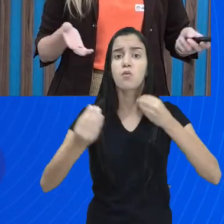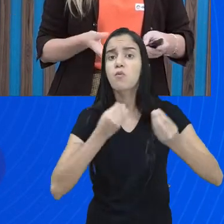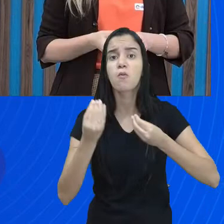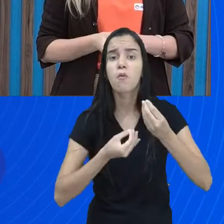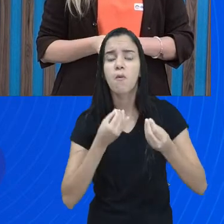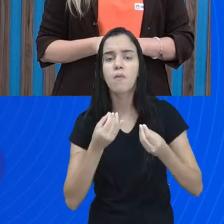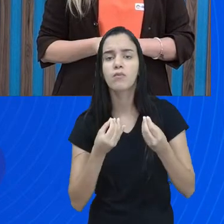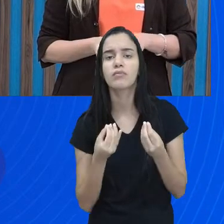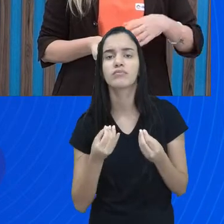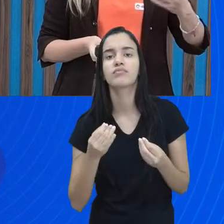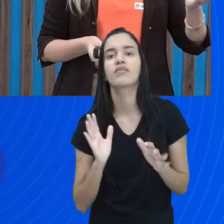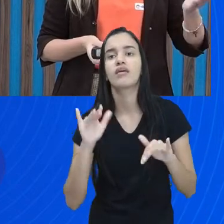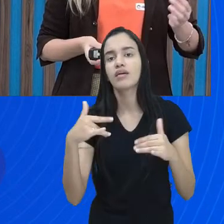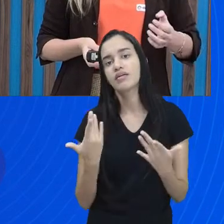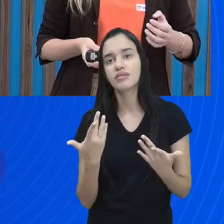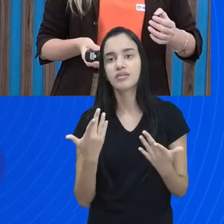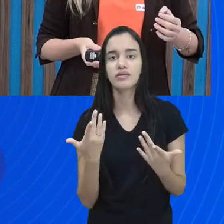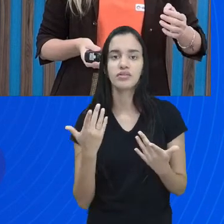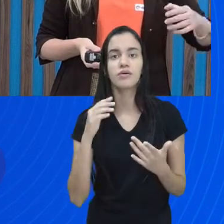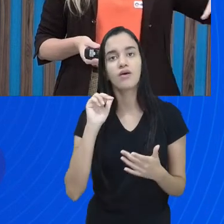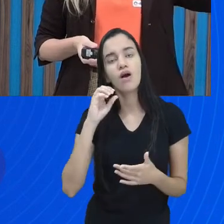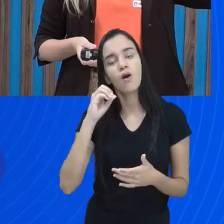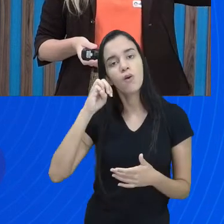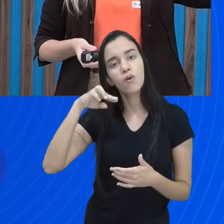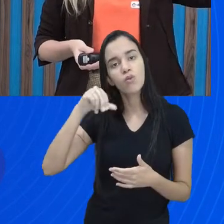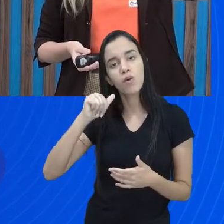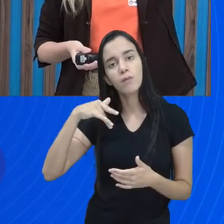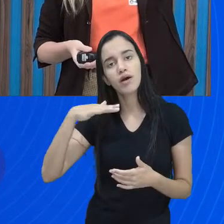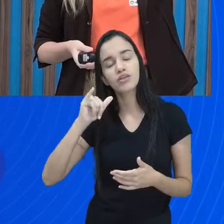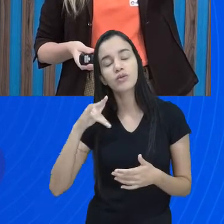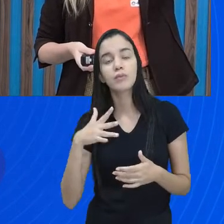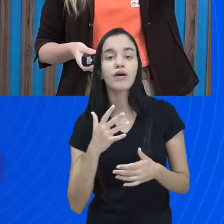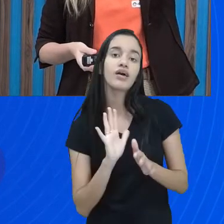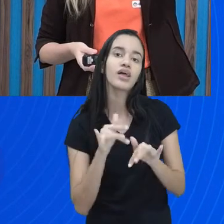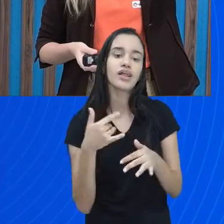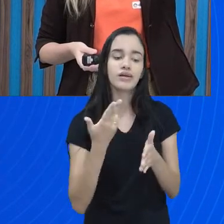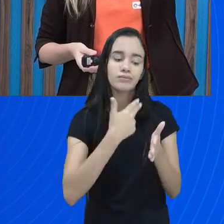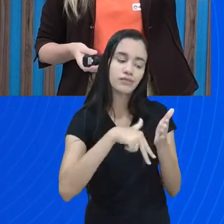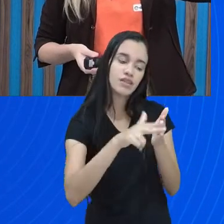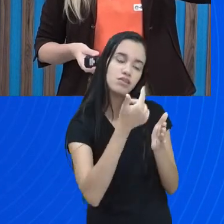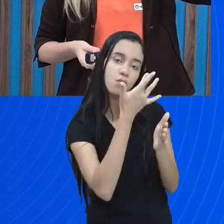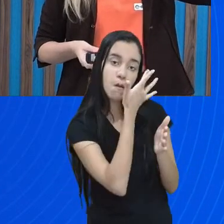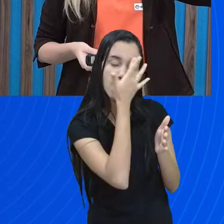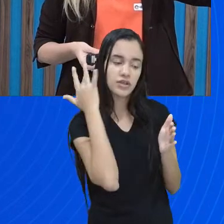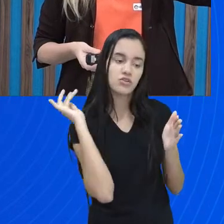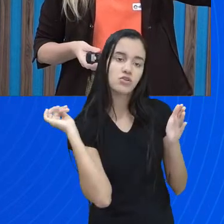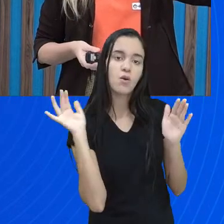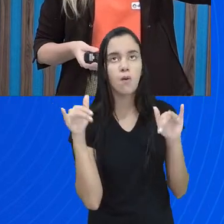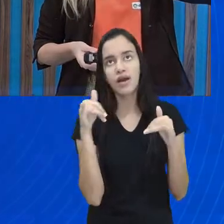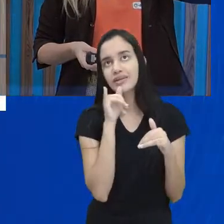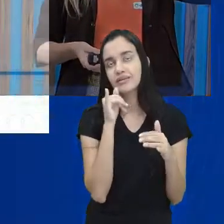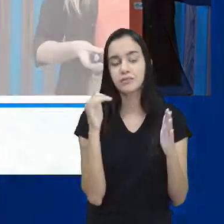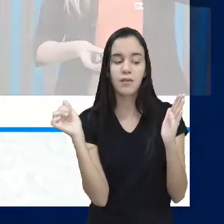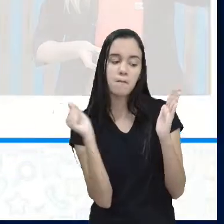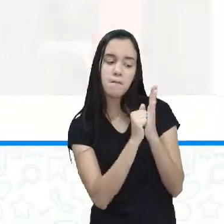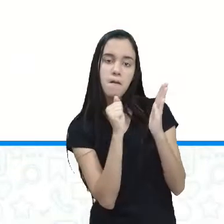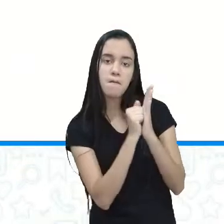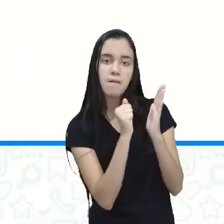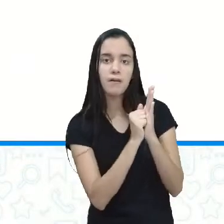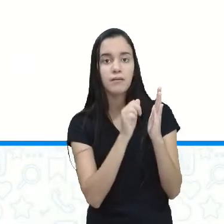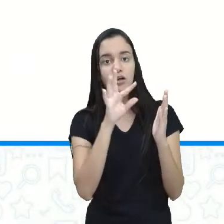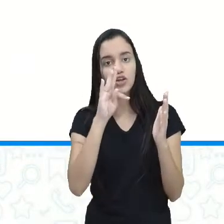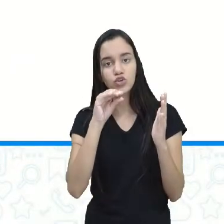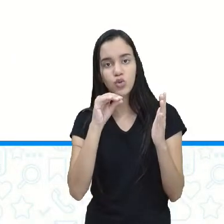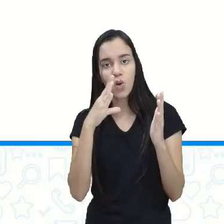porta. Então, a onomatopeia é isso. Desenha alguém batendo a porta e escrito assim, toque,